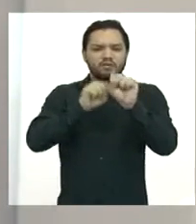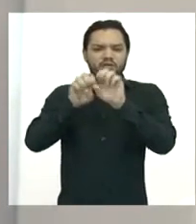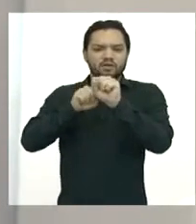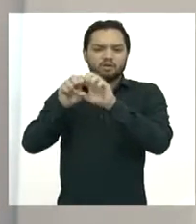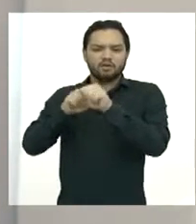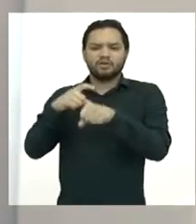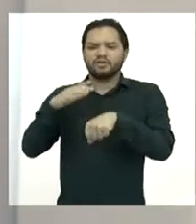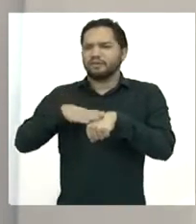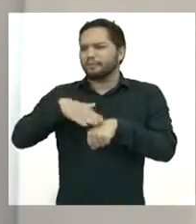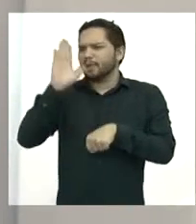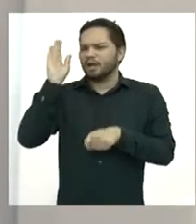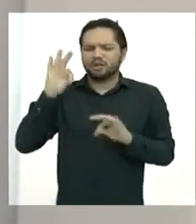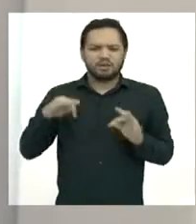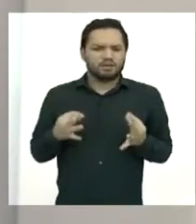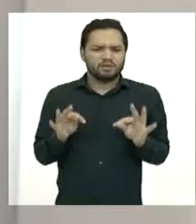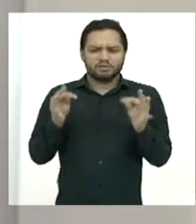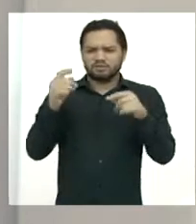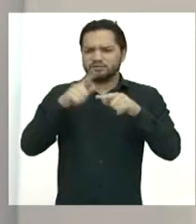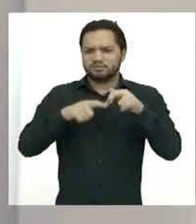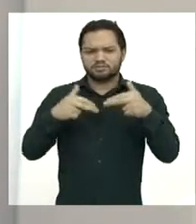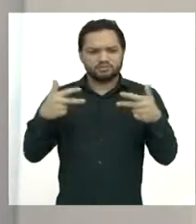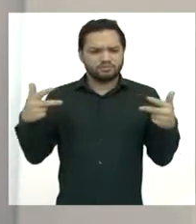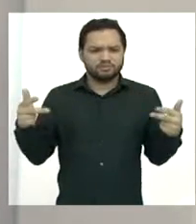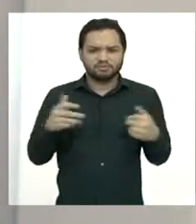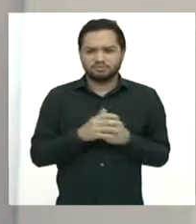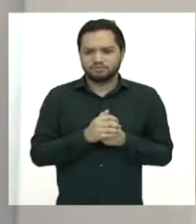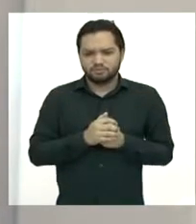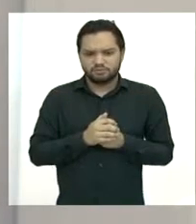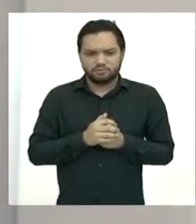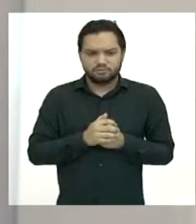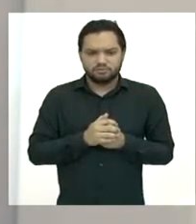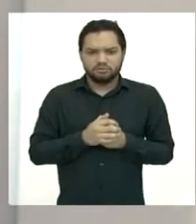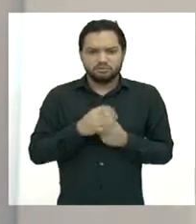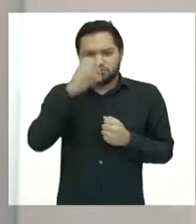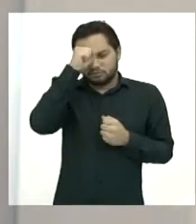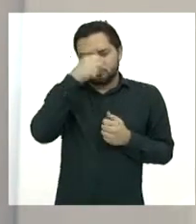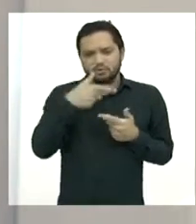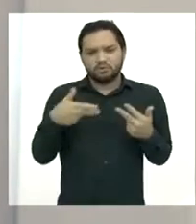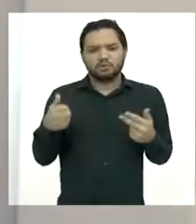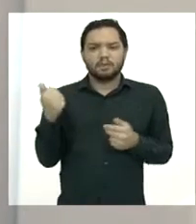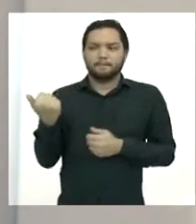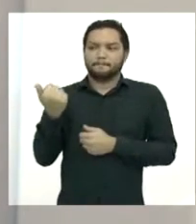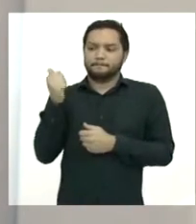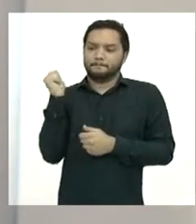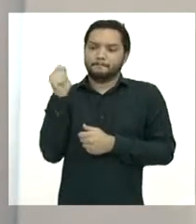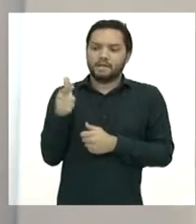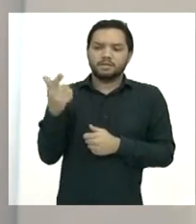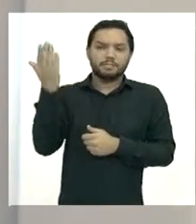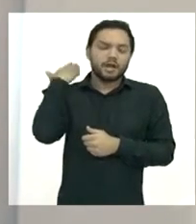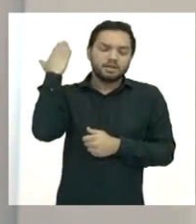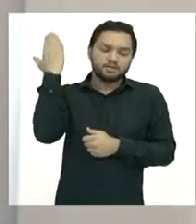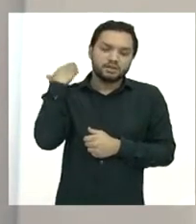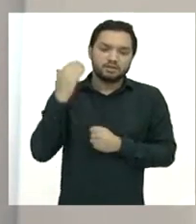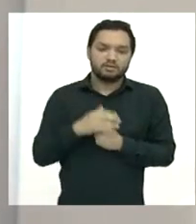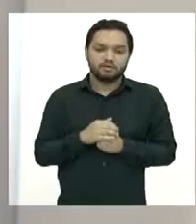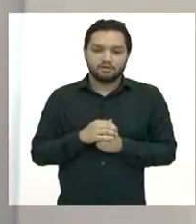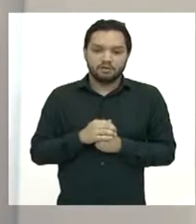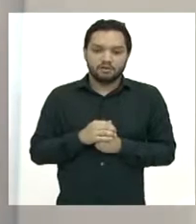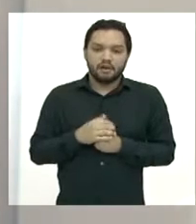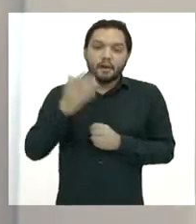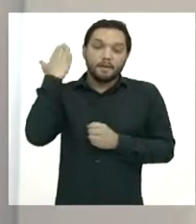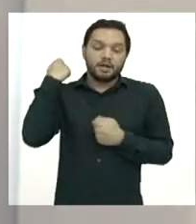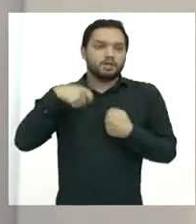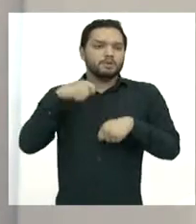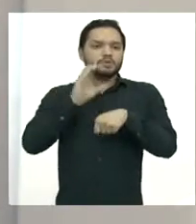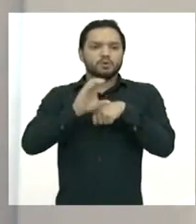mais tecnologia, eles têm muito mais a agregar valor ao seu currículo que na época. Na minha época eu tinha que fazer cursos